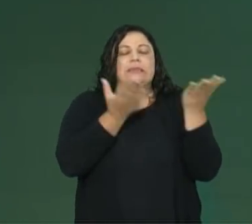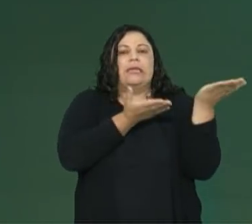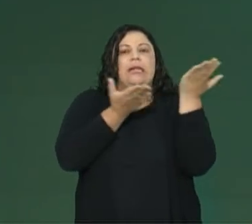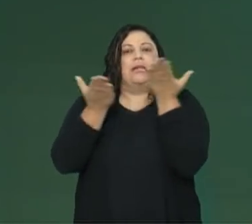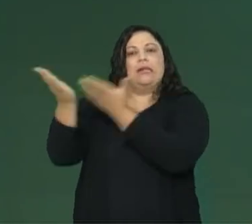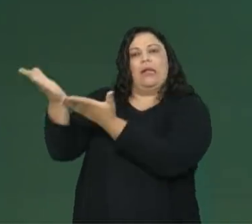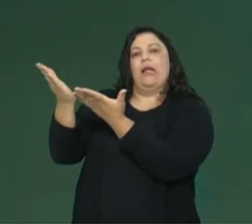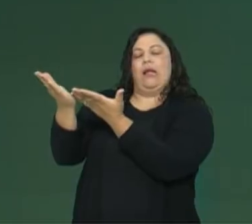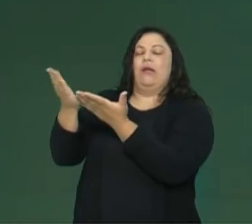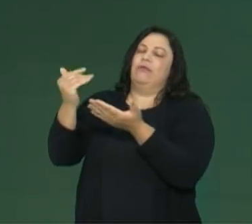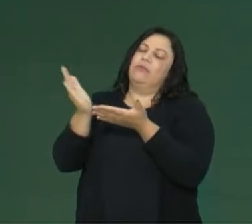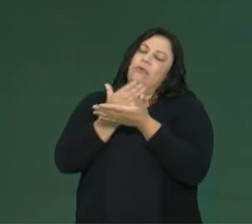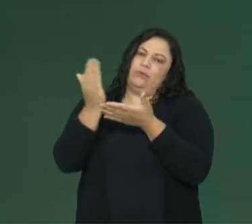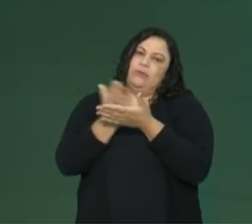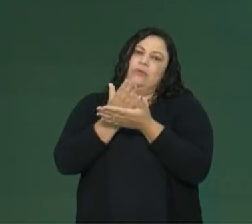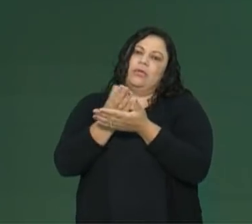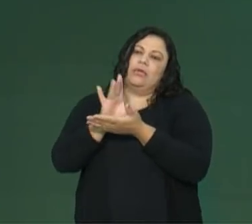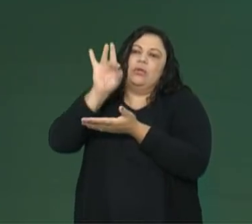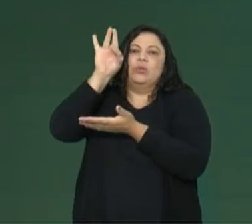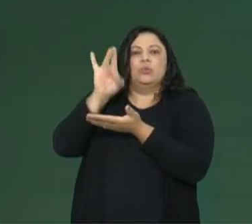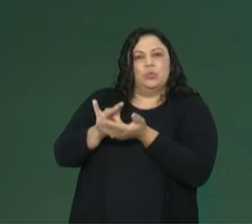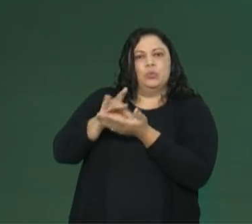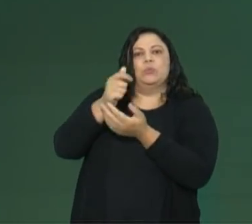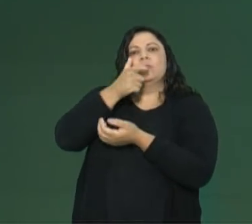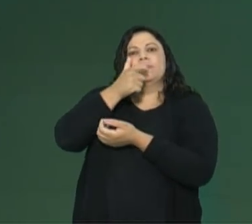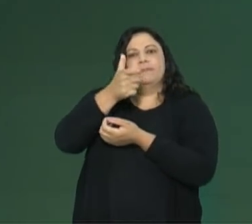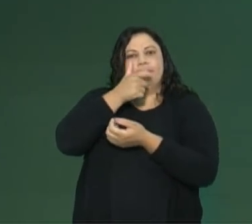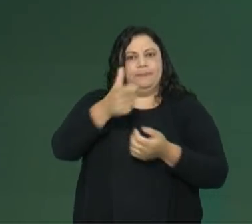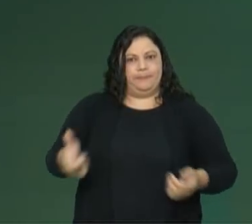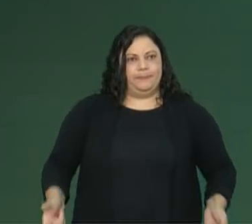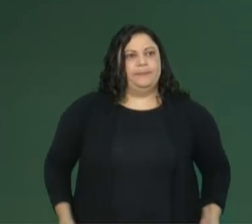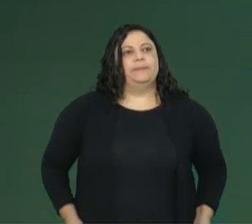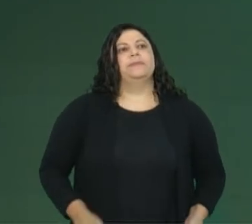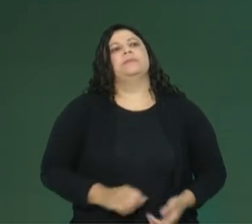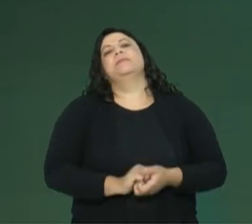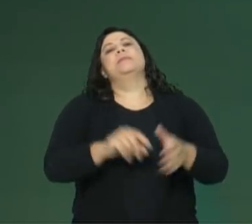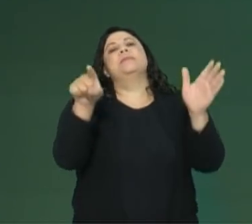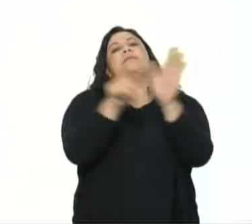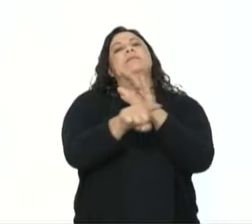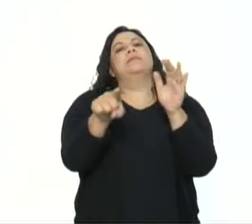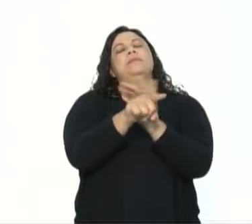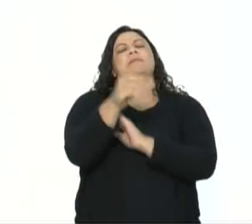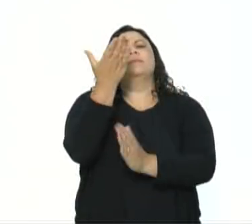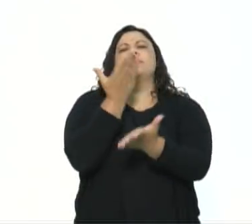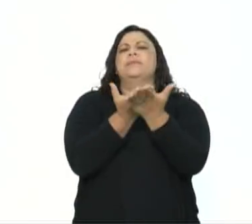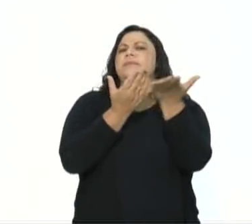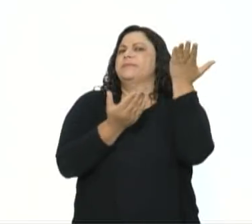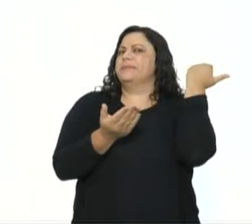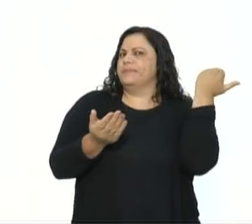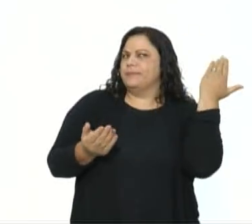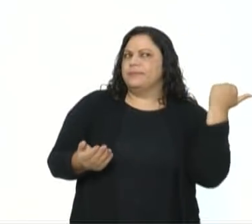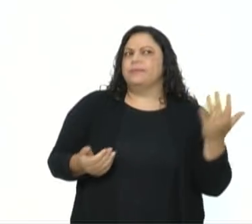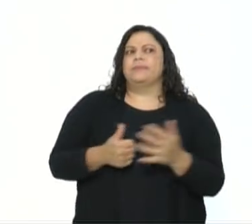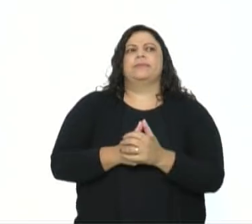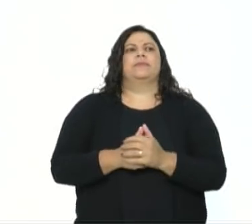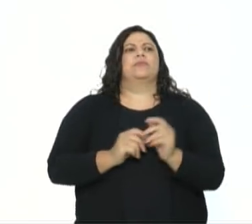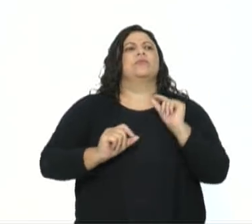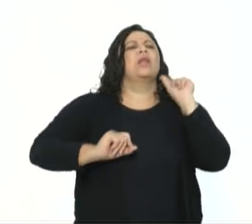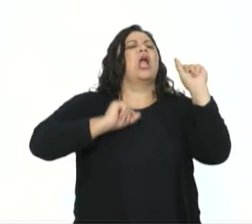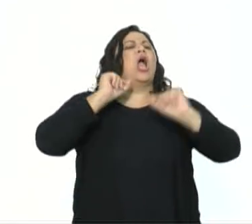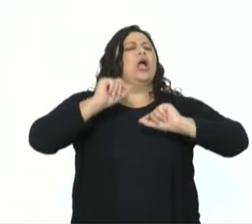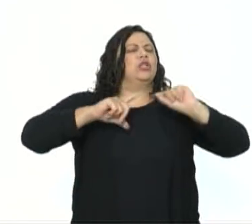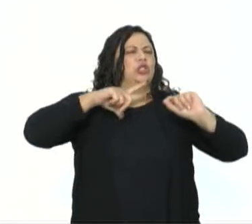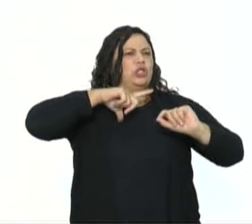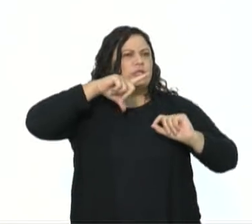seguimos isolados e com aulas. Vamos lá, perguntinha da aula passada. Apesar de terem sistemas digestivos completos,